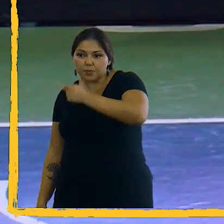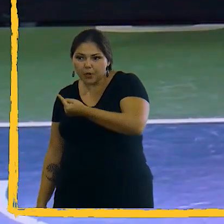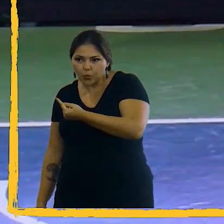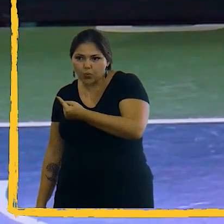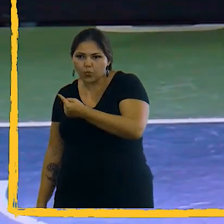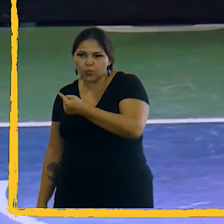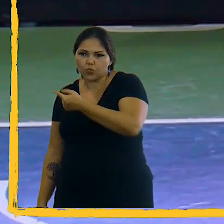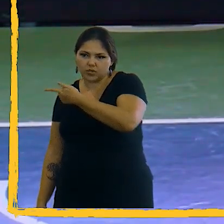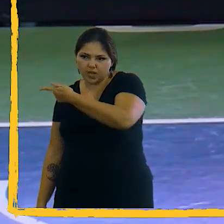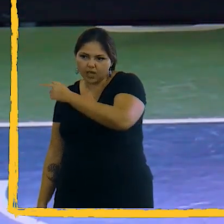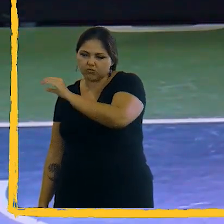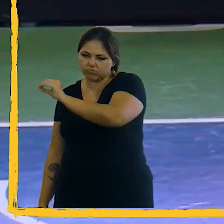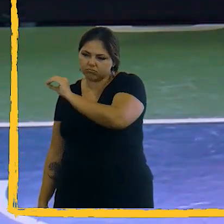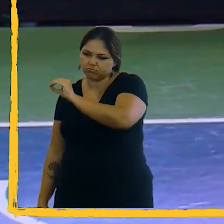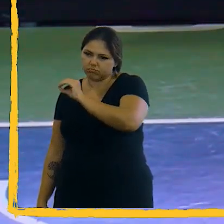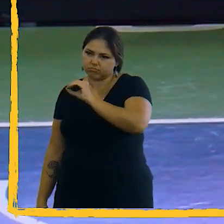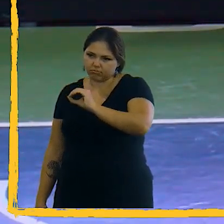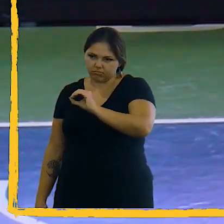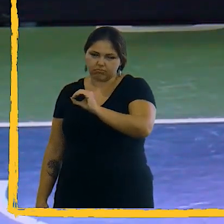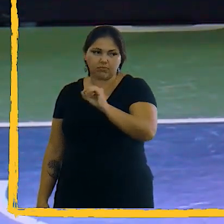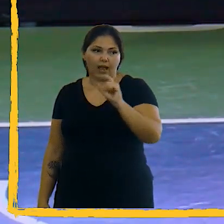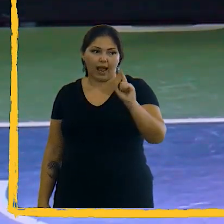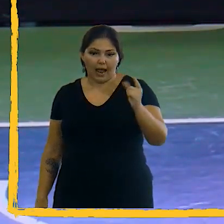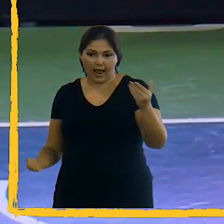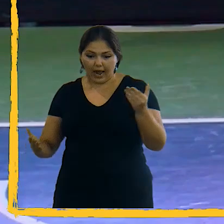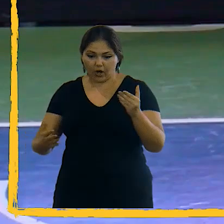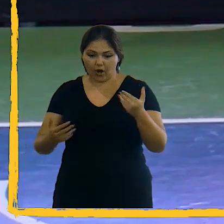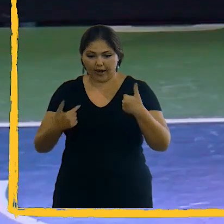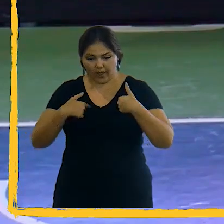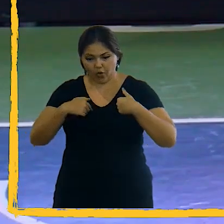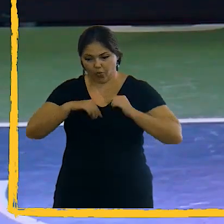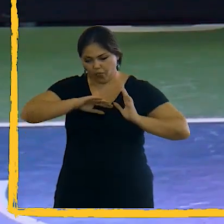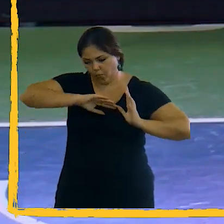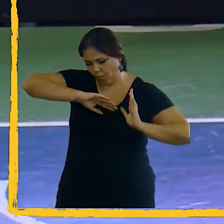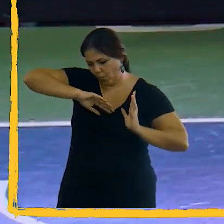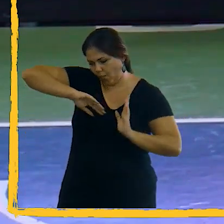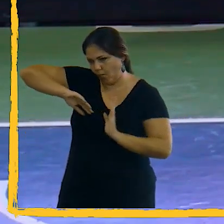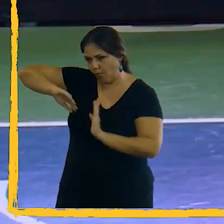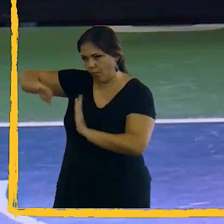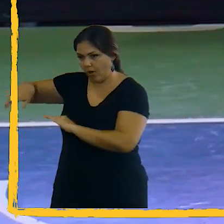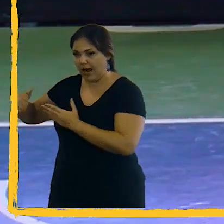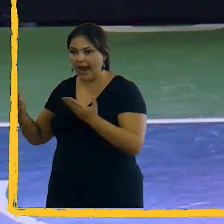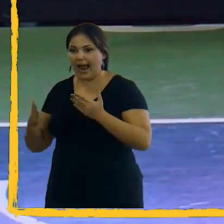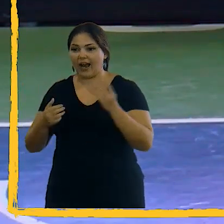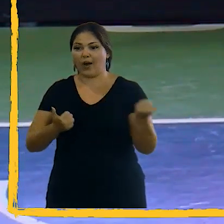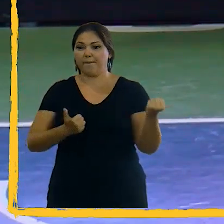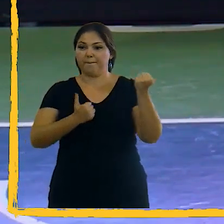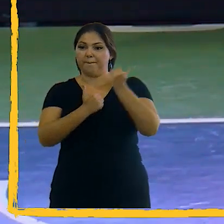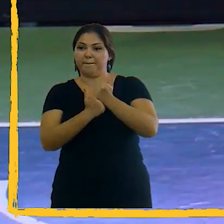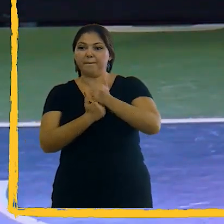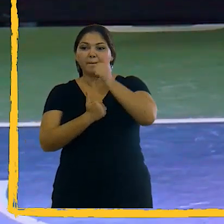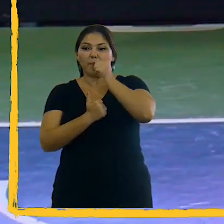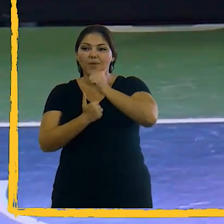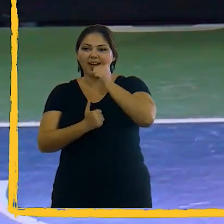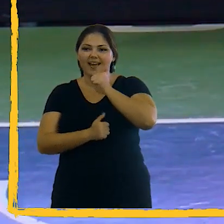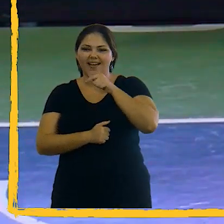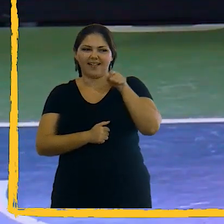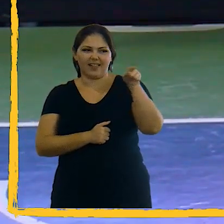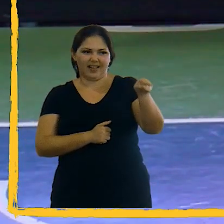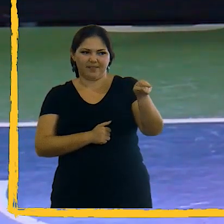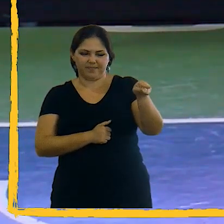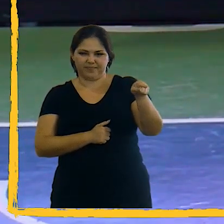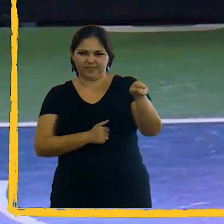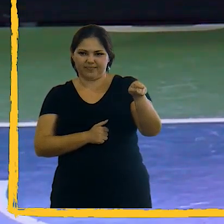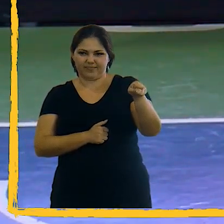show eu vou sair da parada vai entrar a Carla no meu lugar saiu de